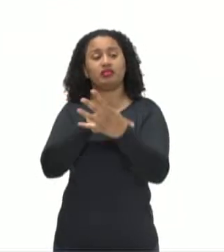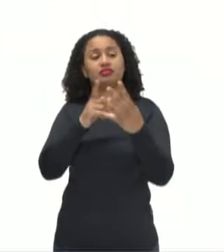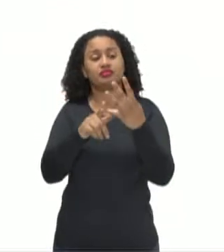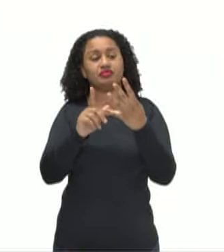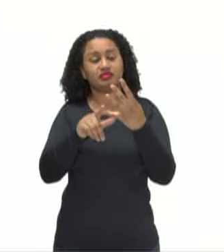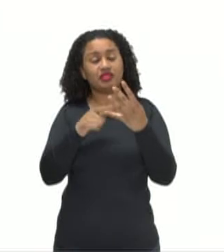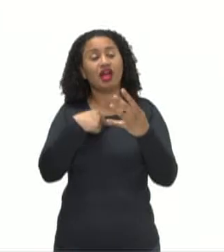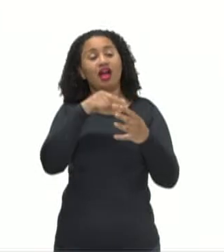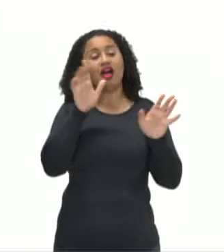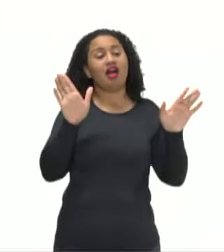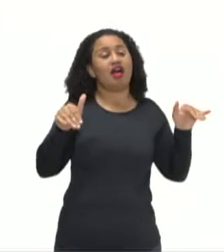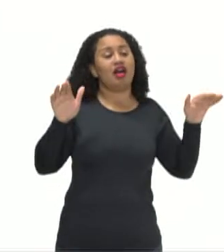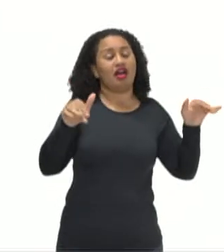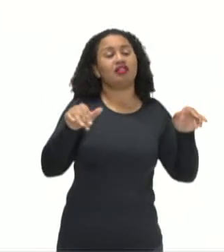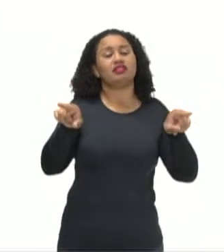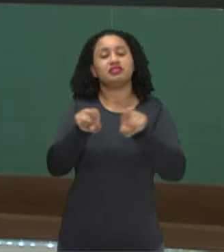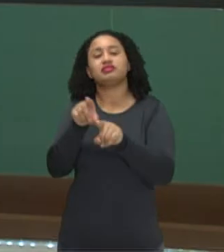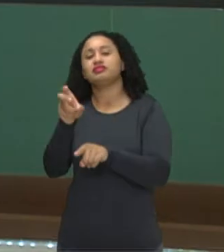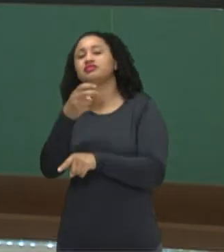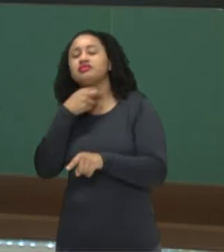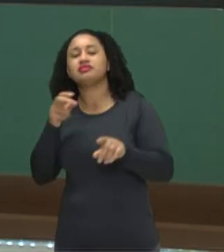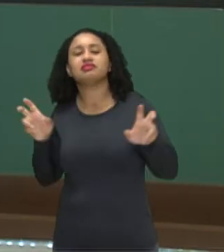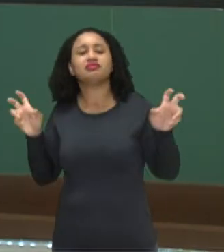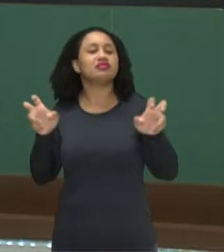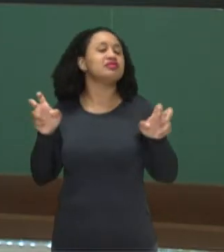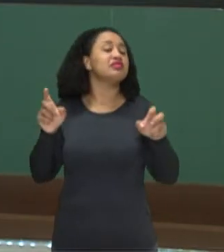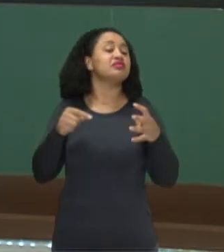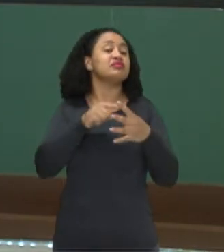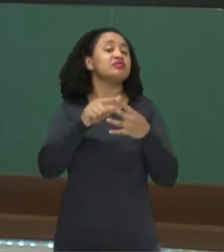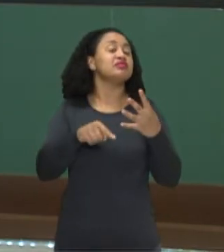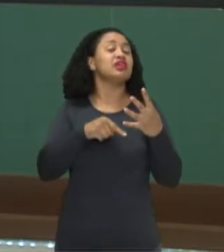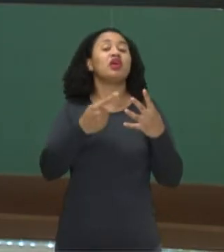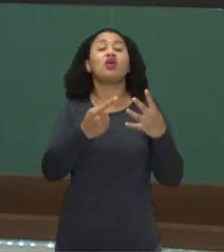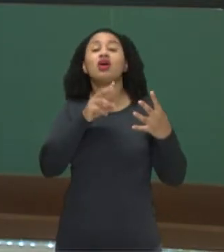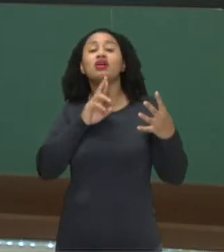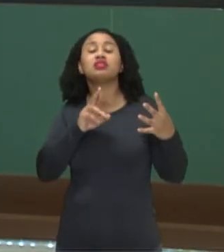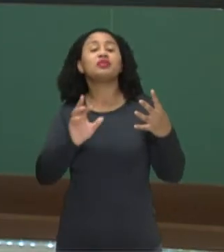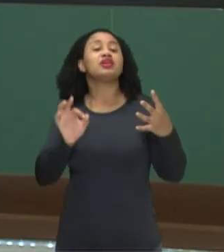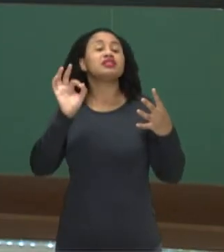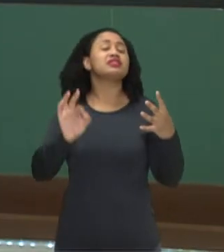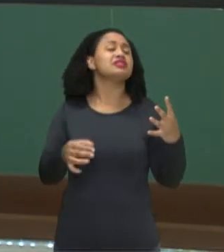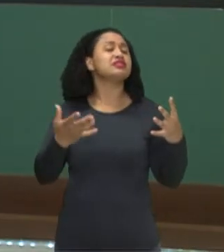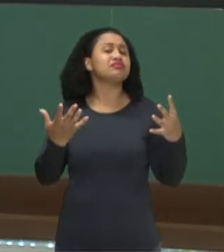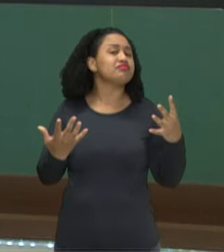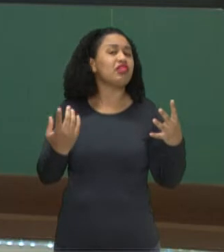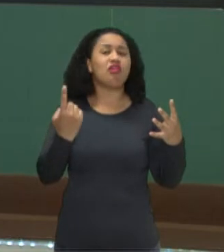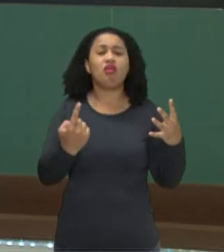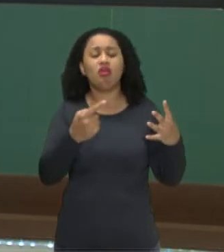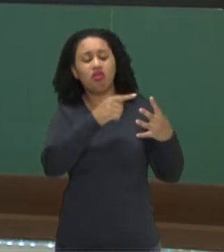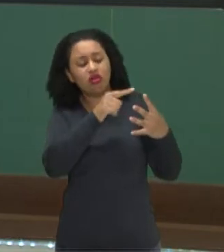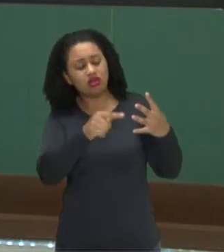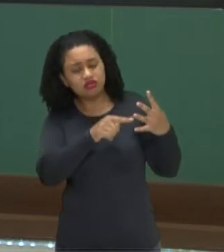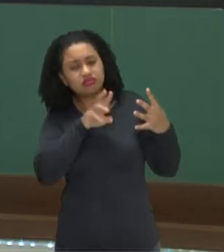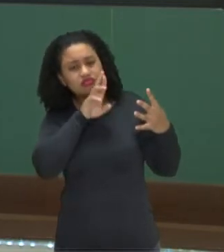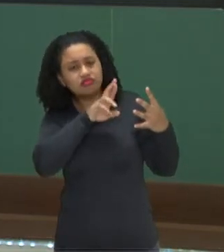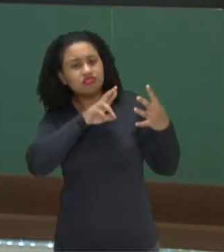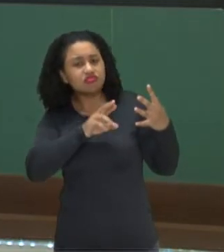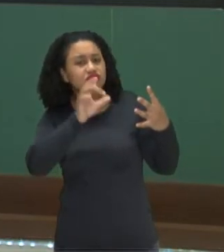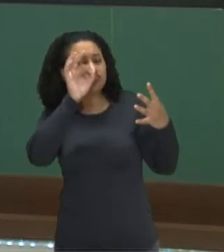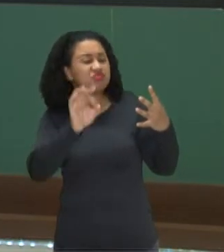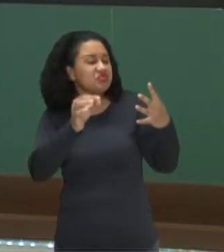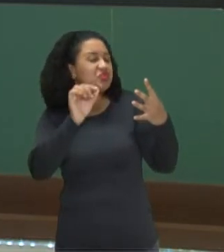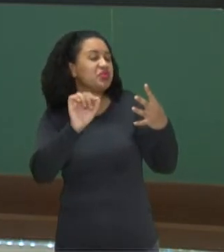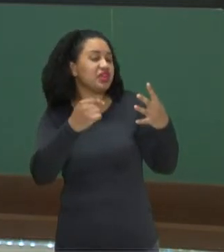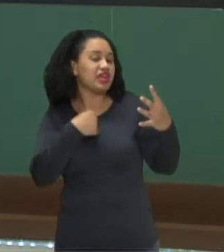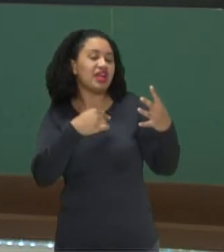D, asa de uma ave e asa de um morcego? E aí, o que você acha aqui? Qual dessas alternativas é